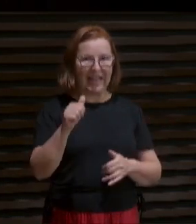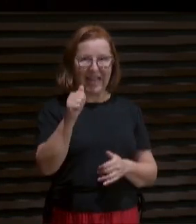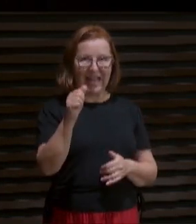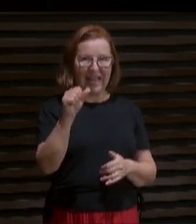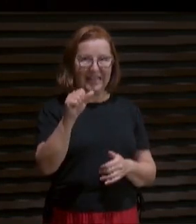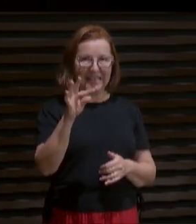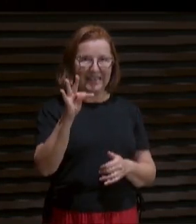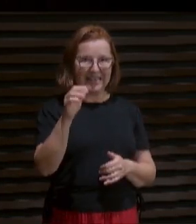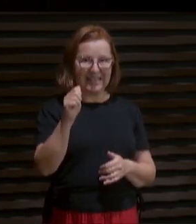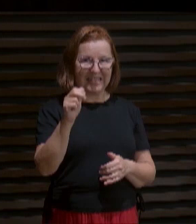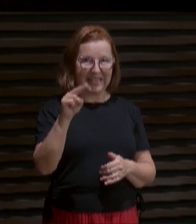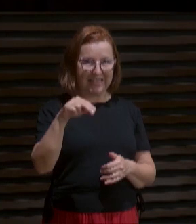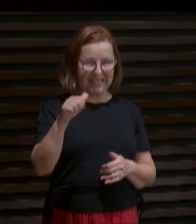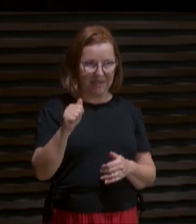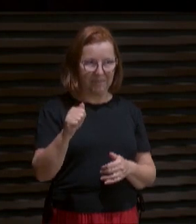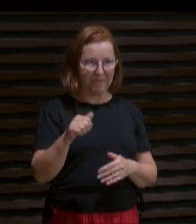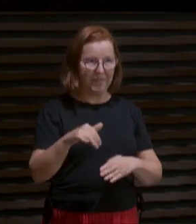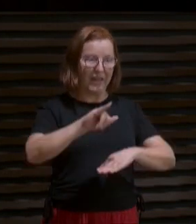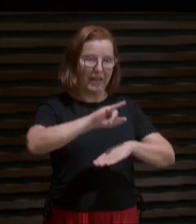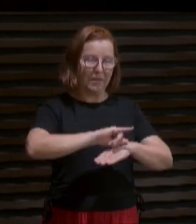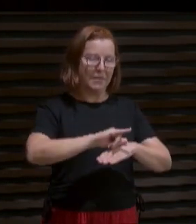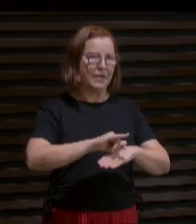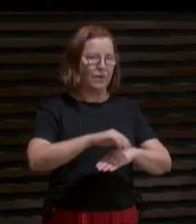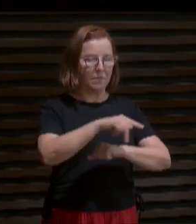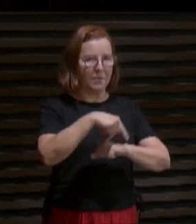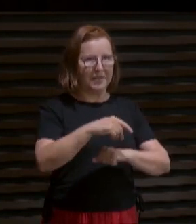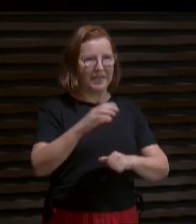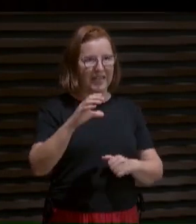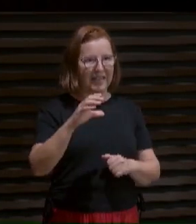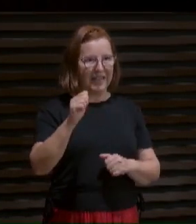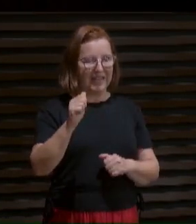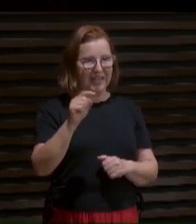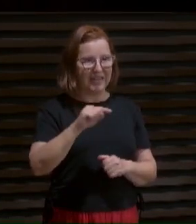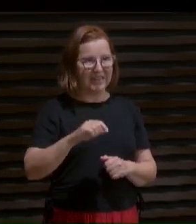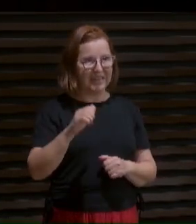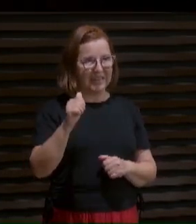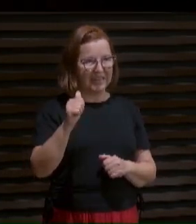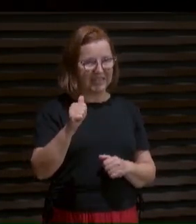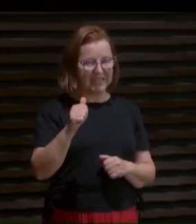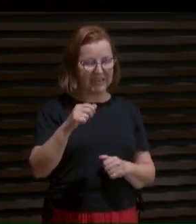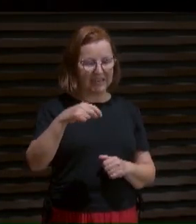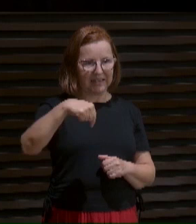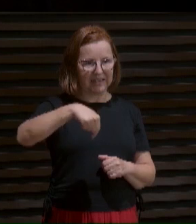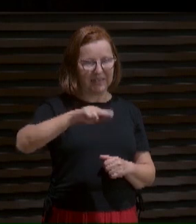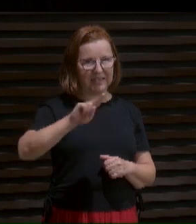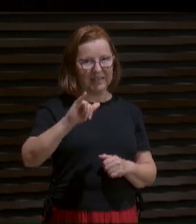do Cazaquistão, onde estava o Francisco,